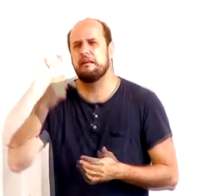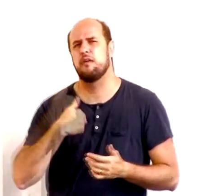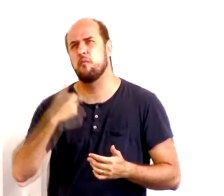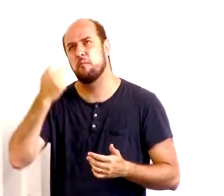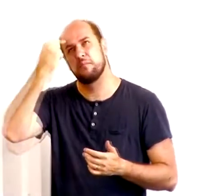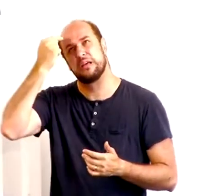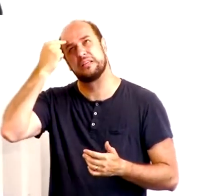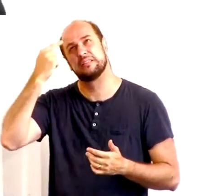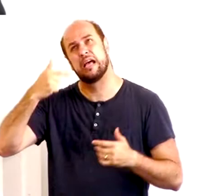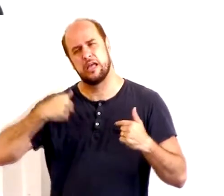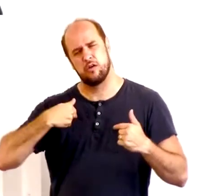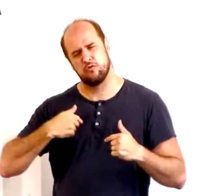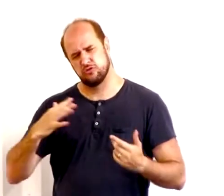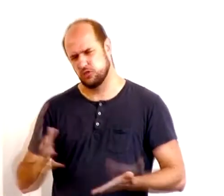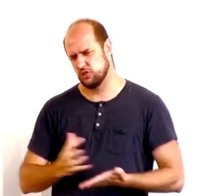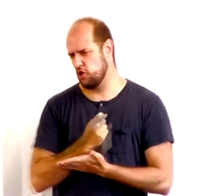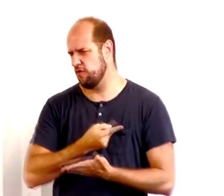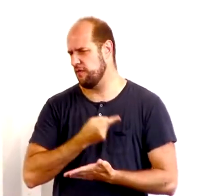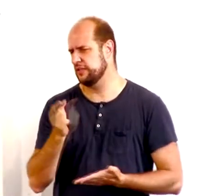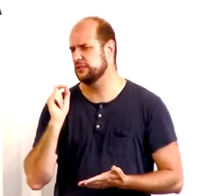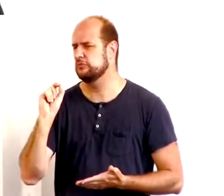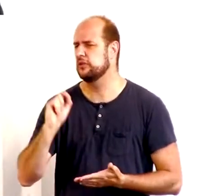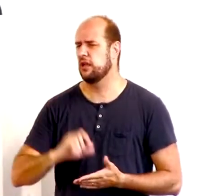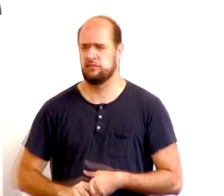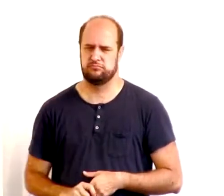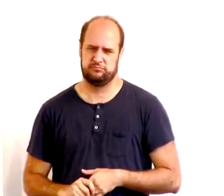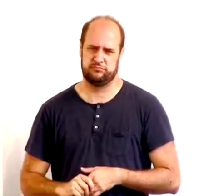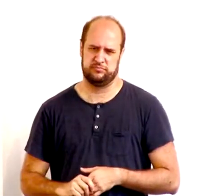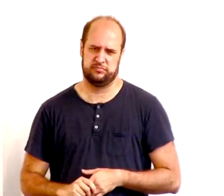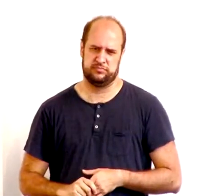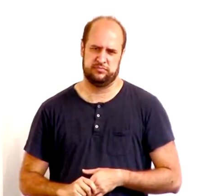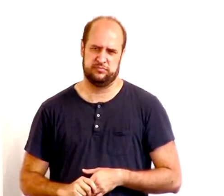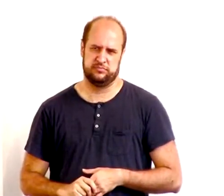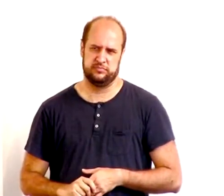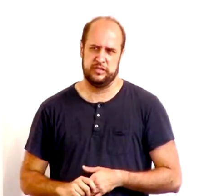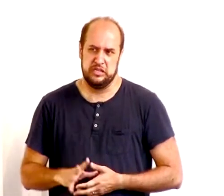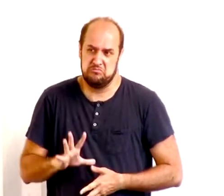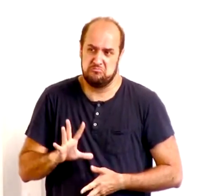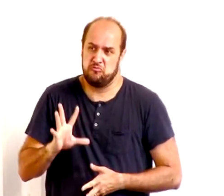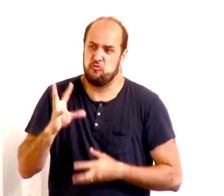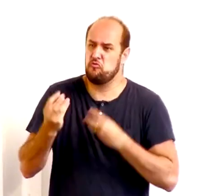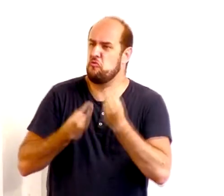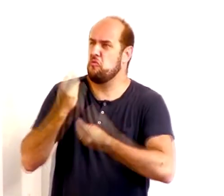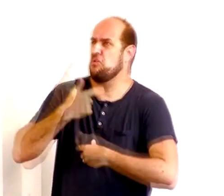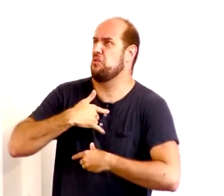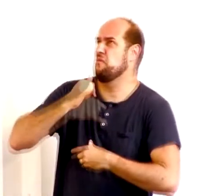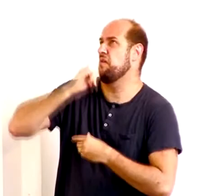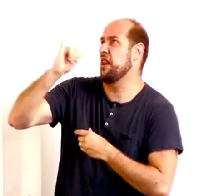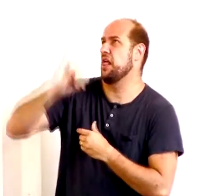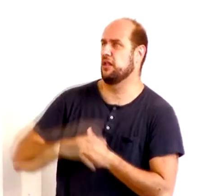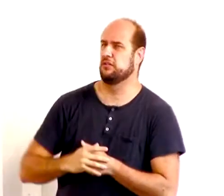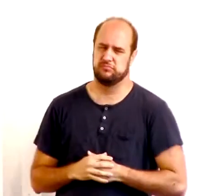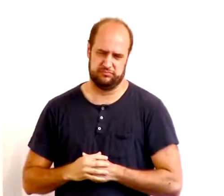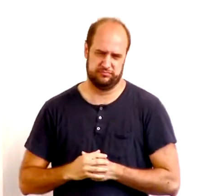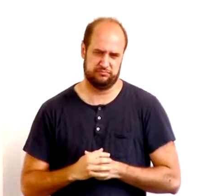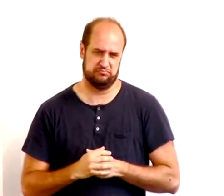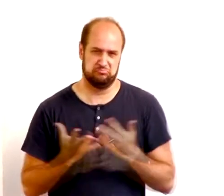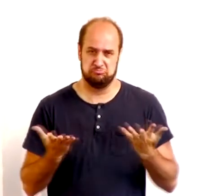sou salvo e que não preciso servir? Que voz foi essa que me convenceu? Faça essa pergunta ao